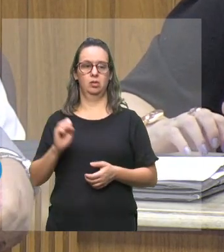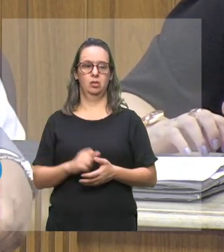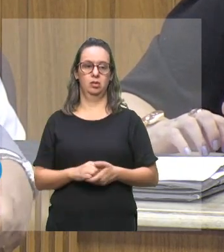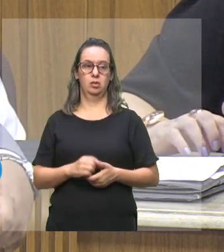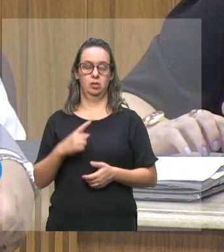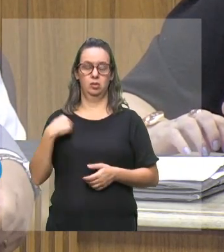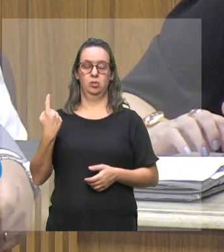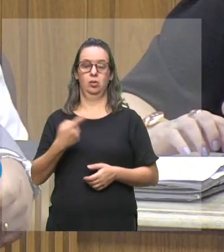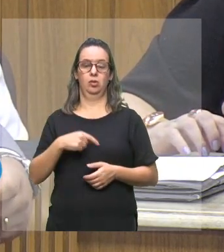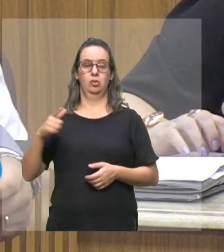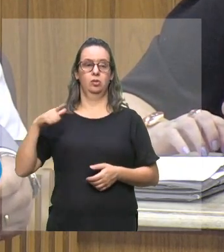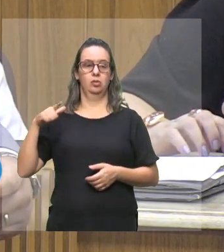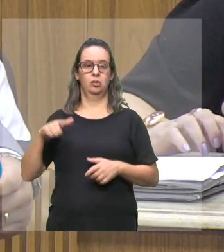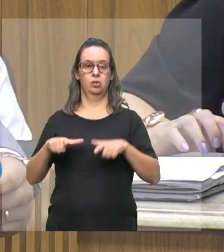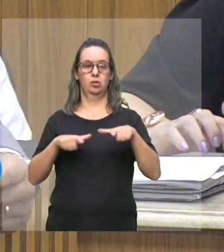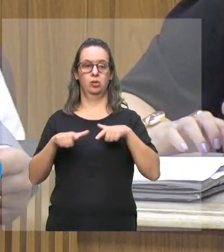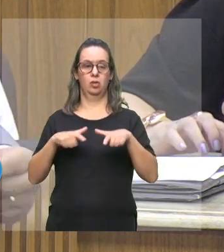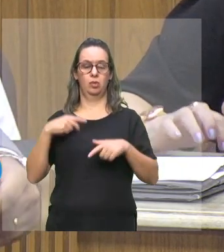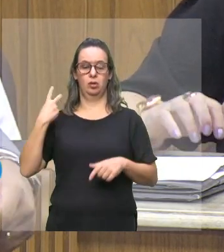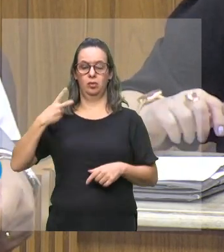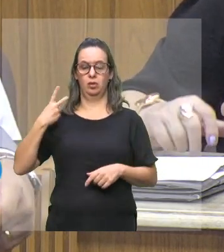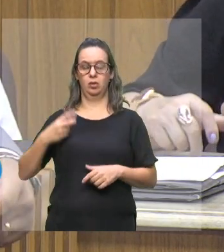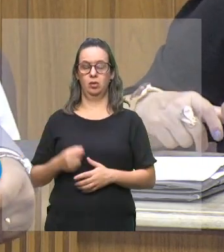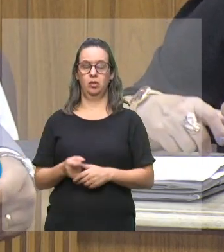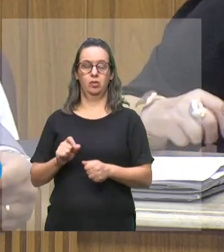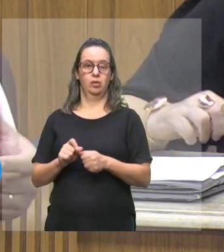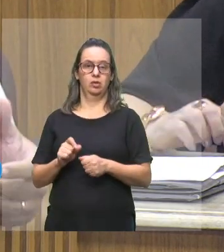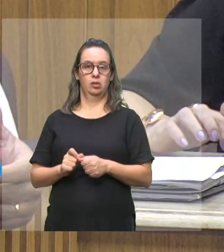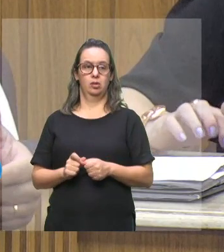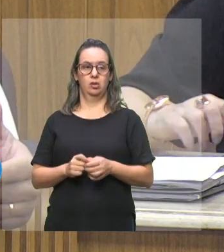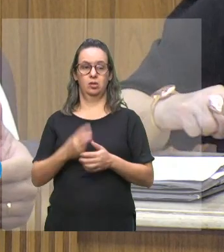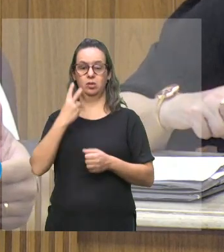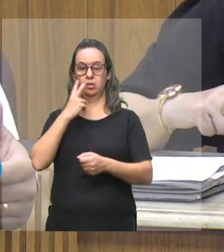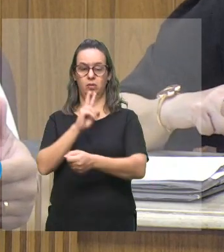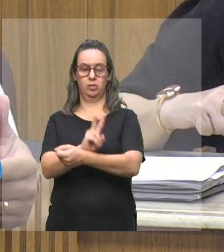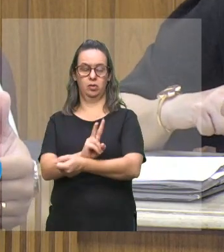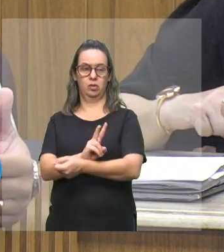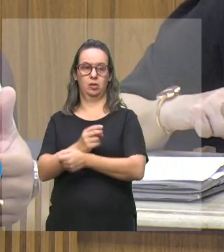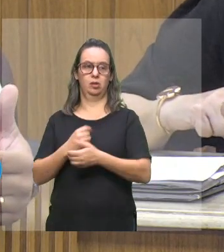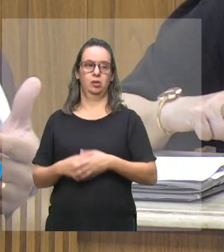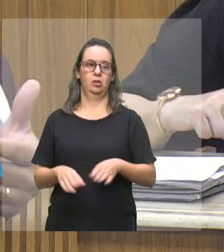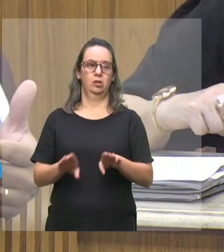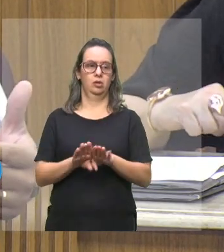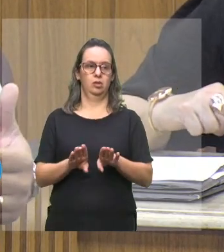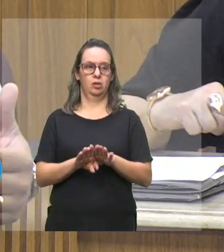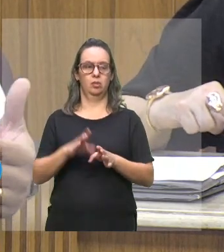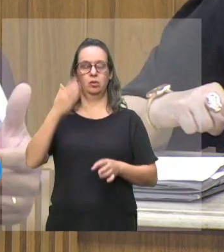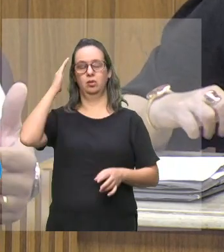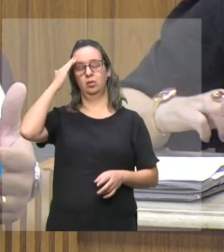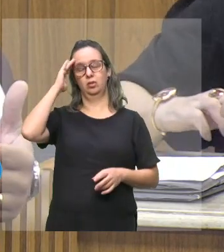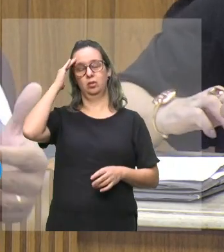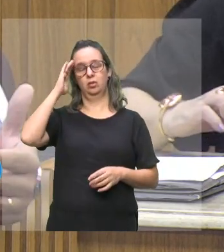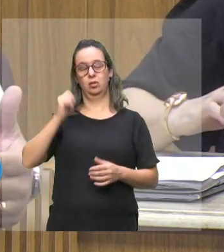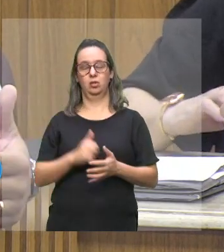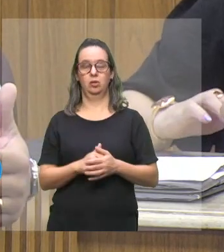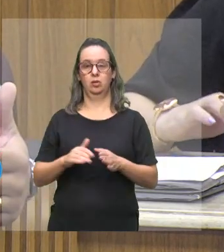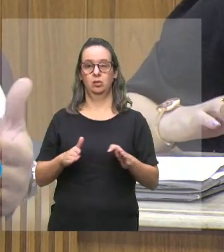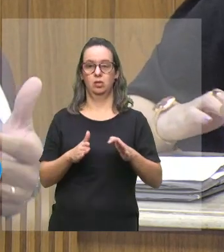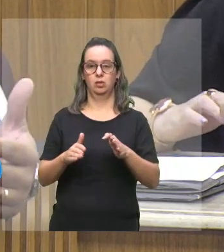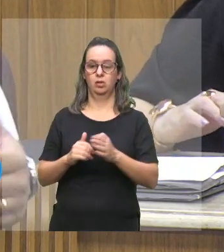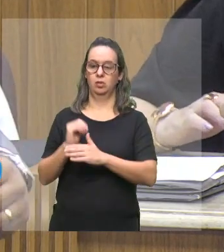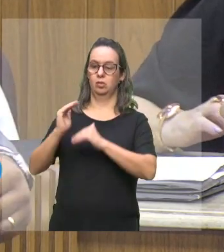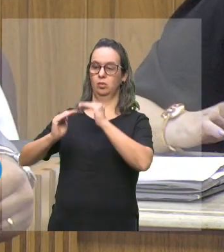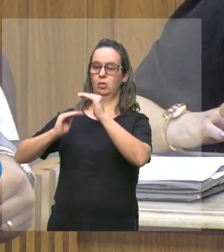do vereador, fazer essas cobranças, e também observar, e também entender os caminhos, os avanços